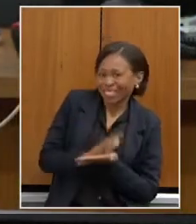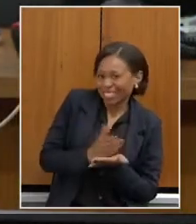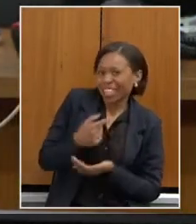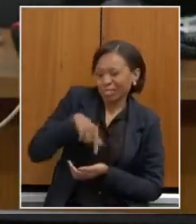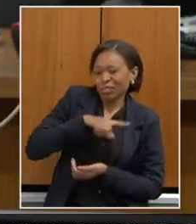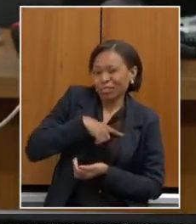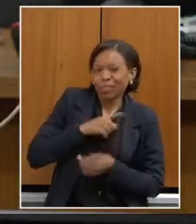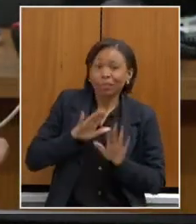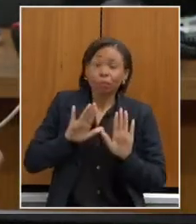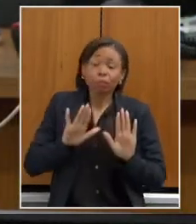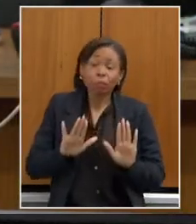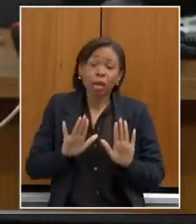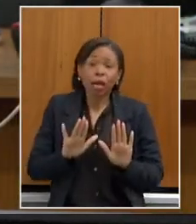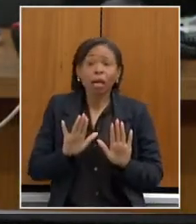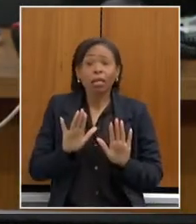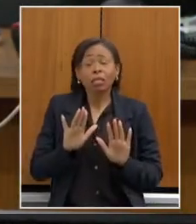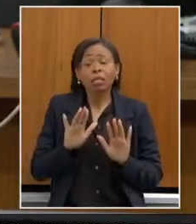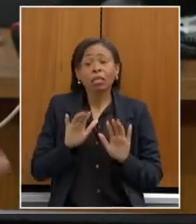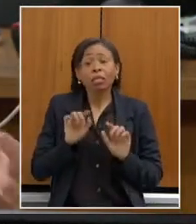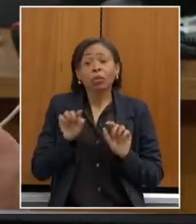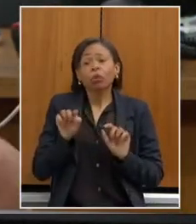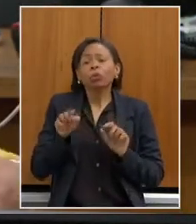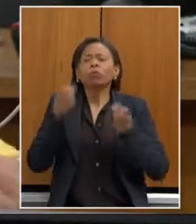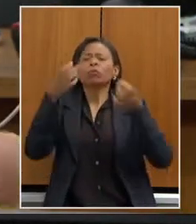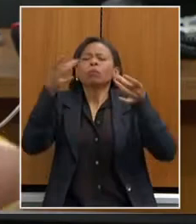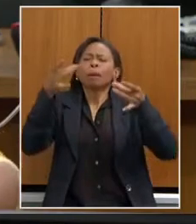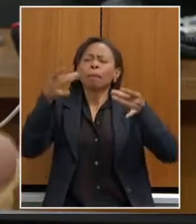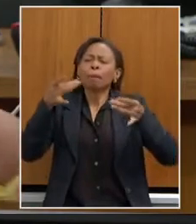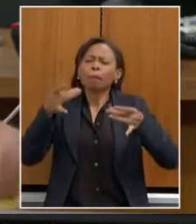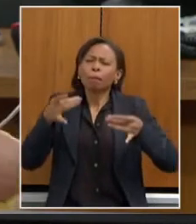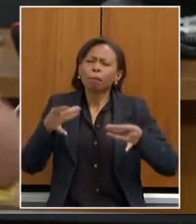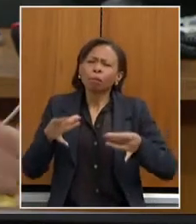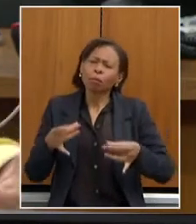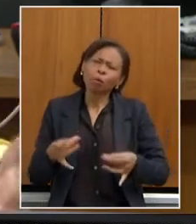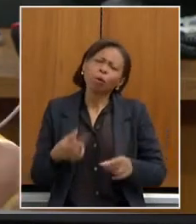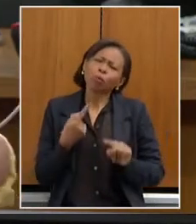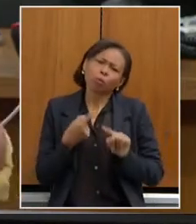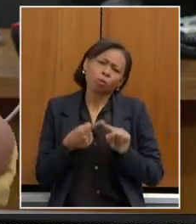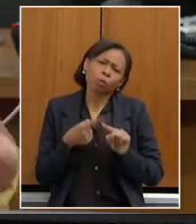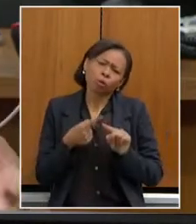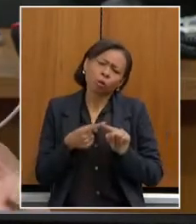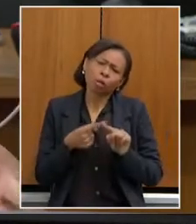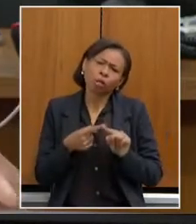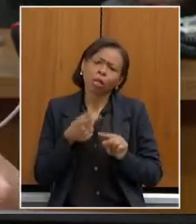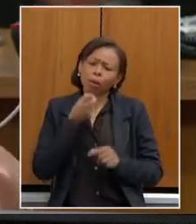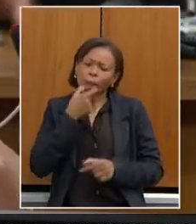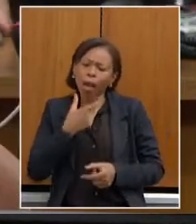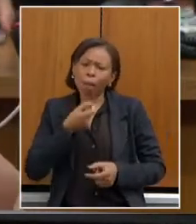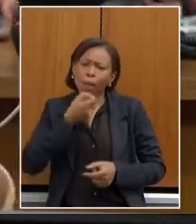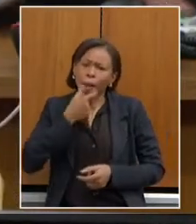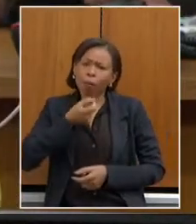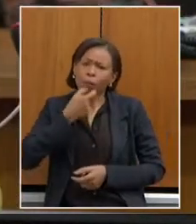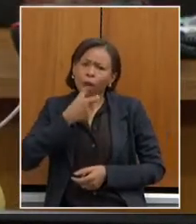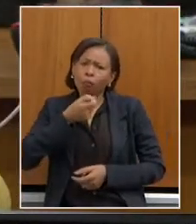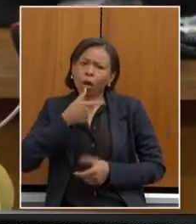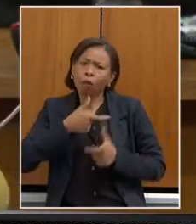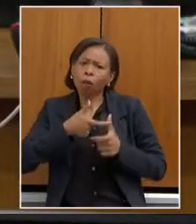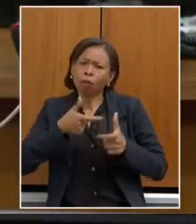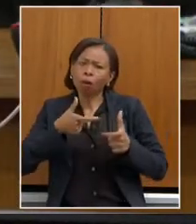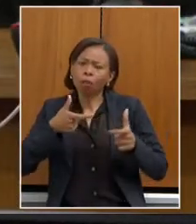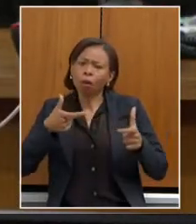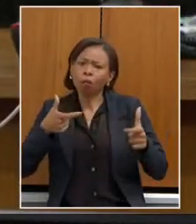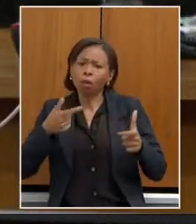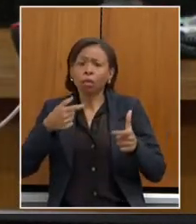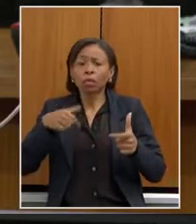possível então é bom o senhor discorrer sobre isso para explicar o porquê que a quantidade vai paulatinamente e as dificuldades que